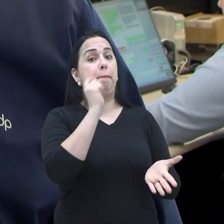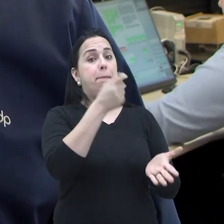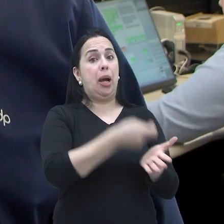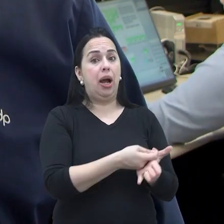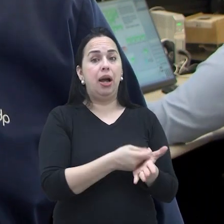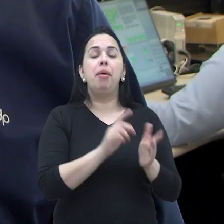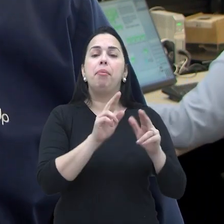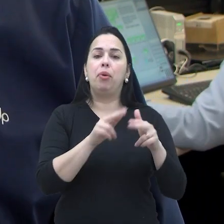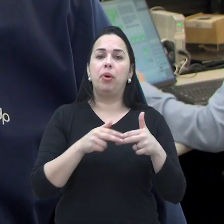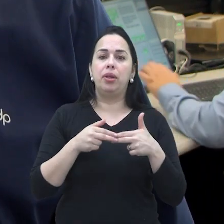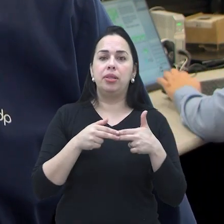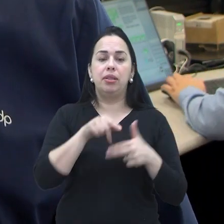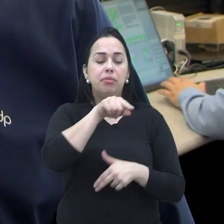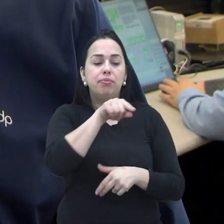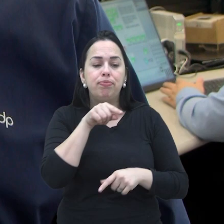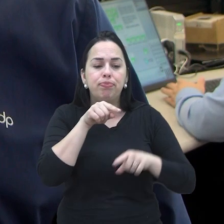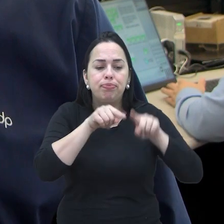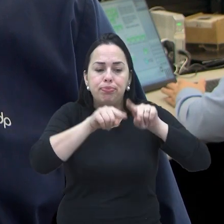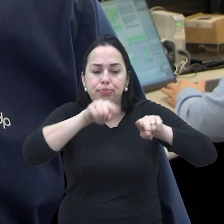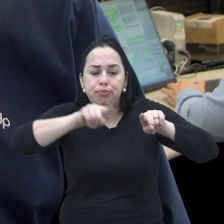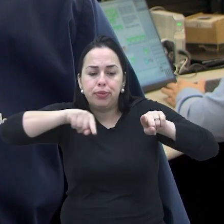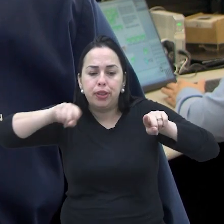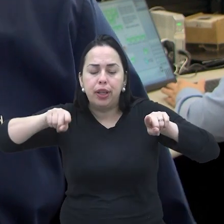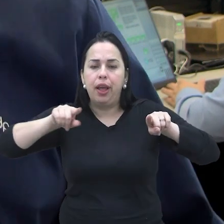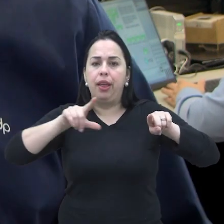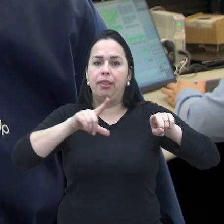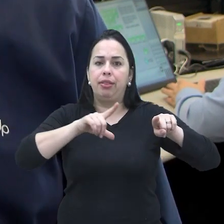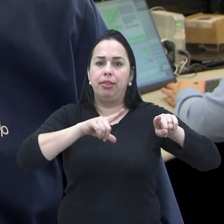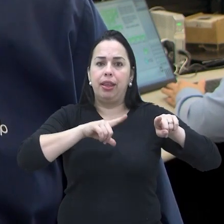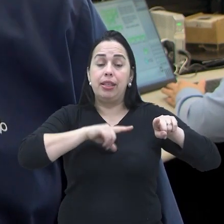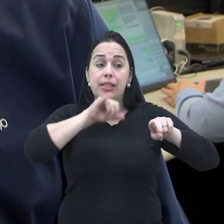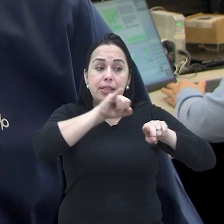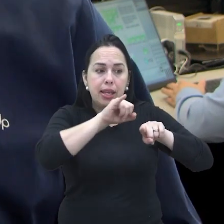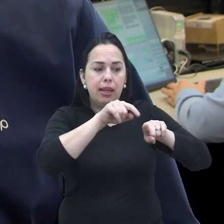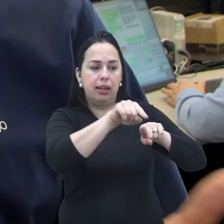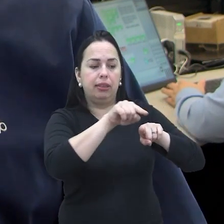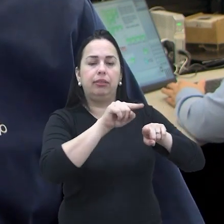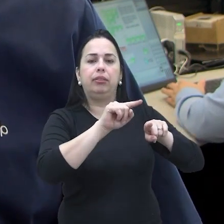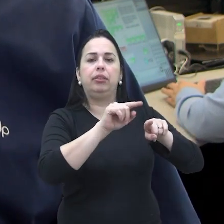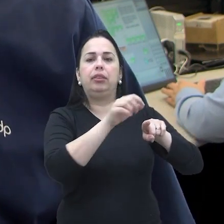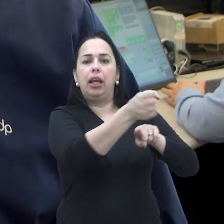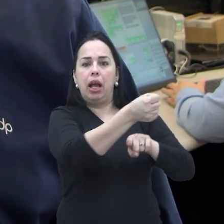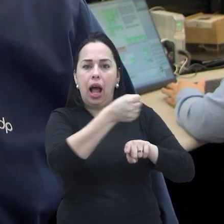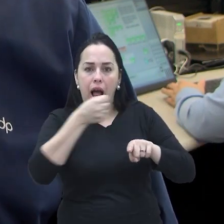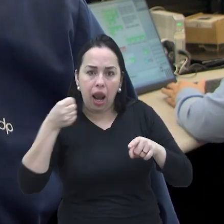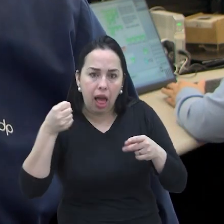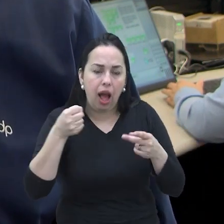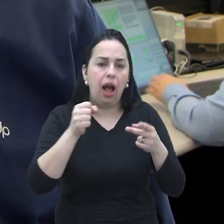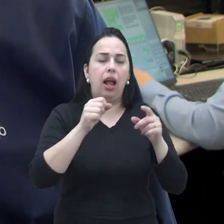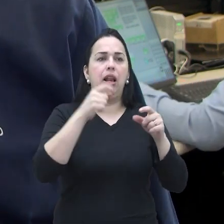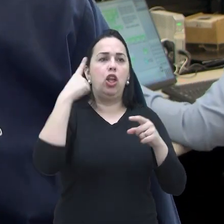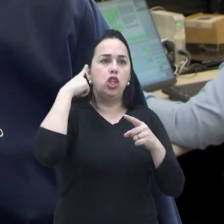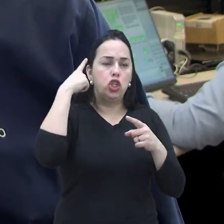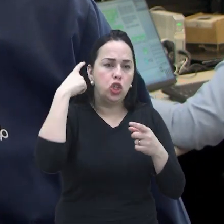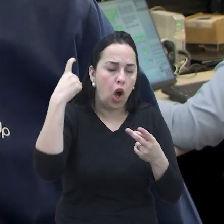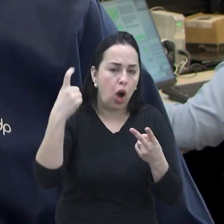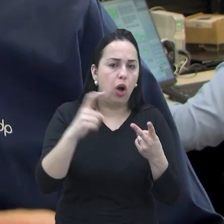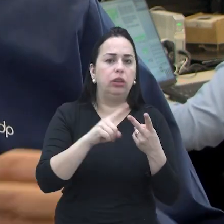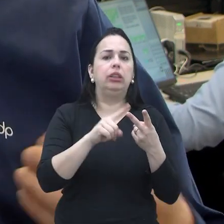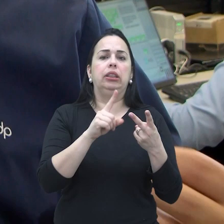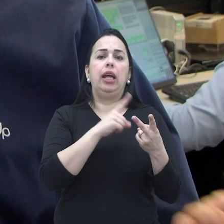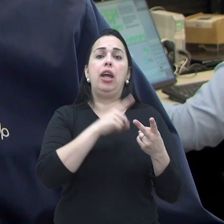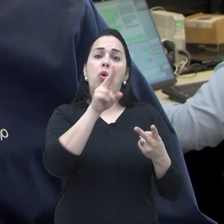comércios. E para esse tipo de medição, existem alarmes quando existe uma abertura de uma